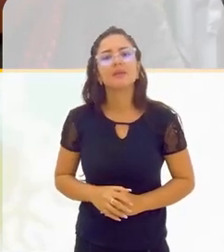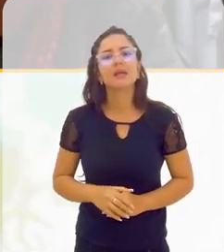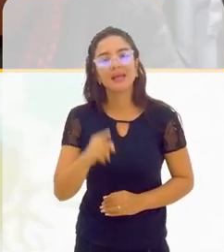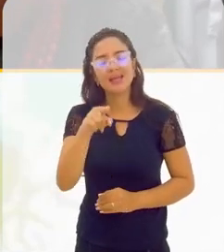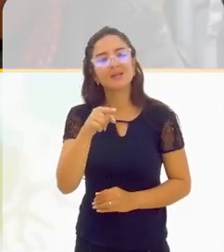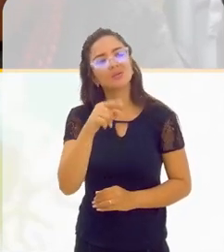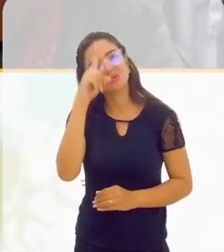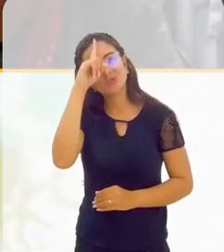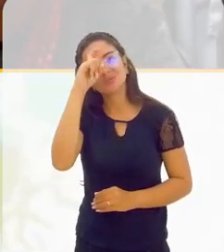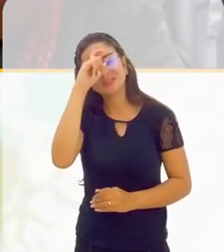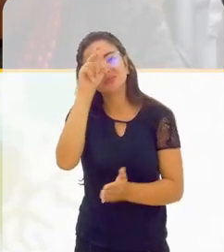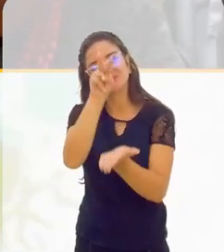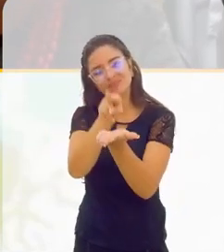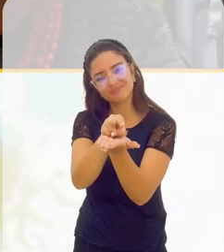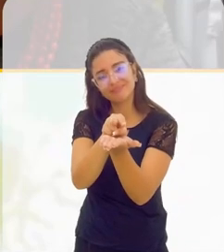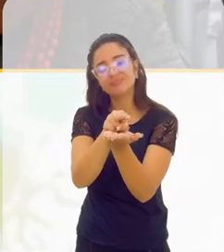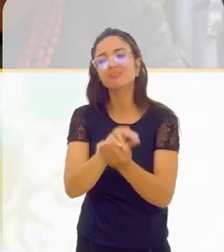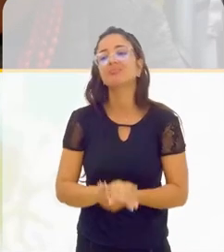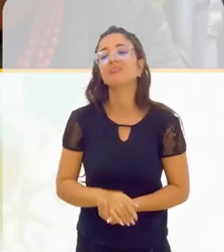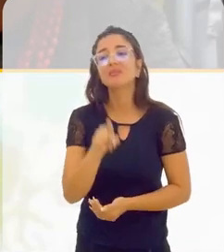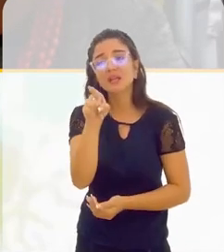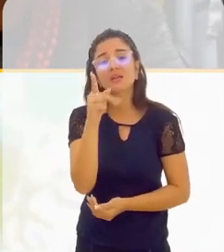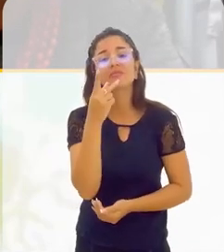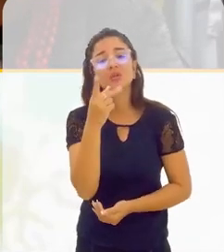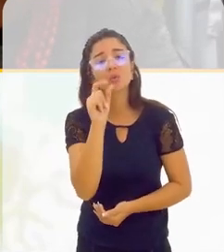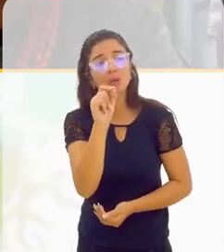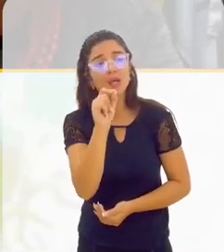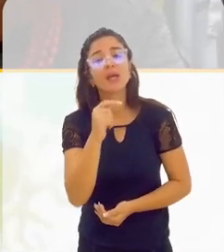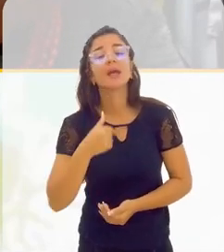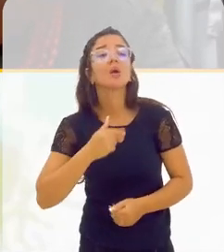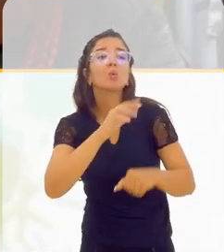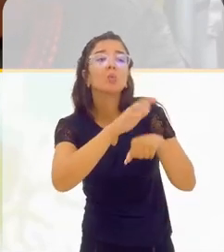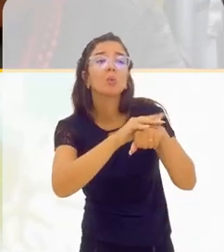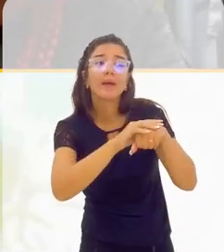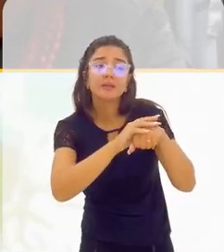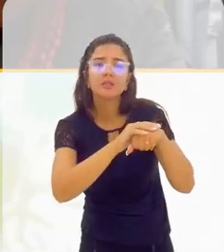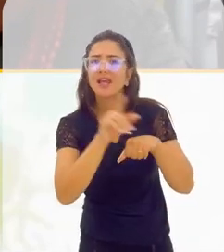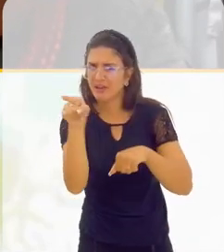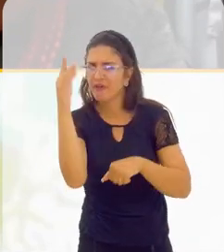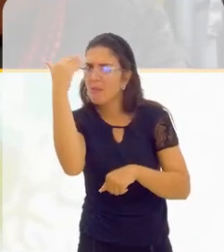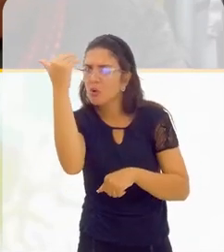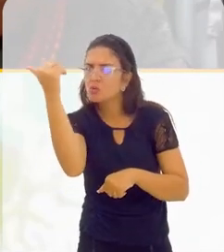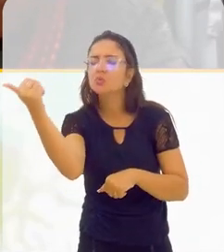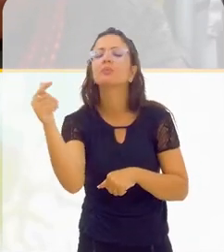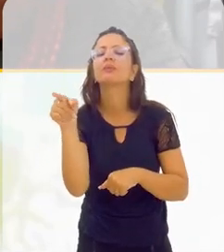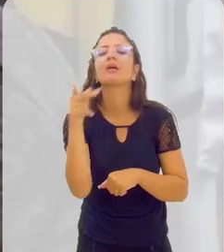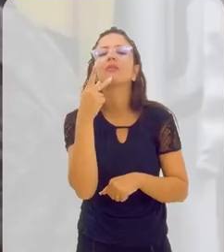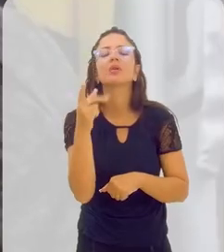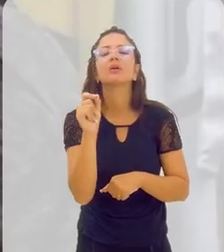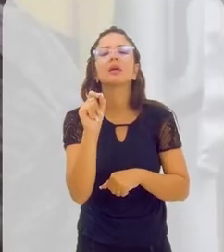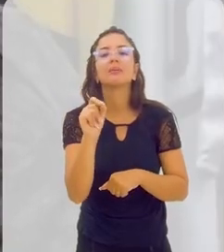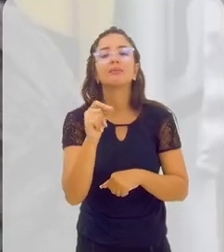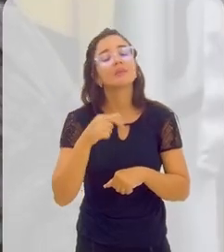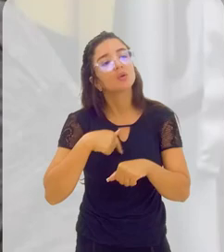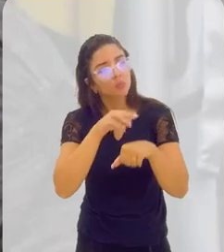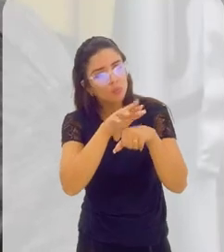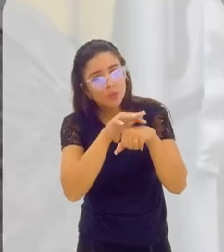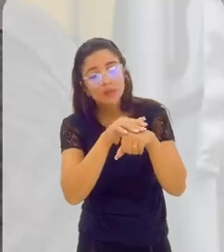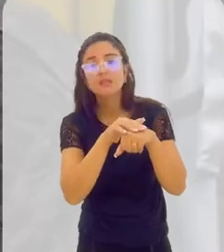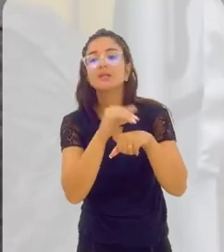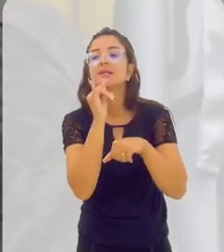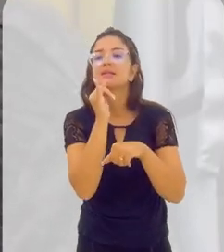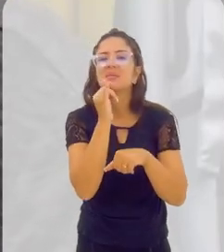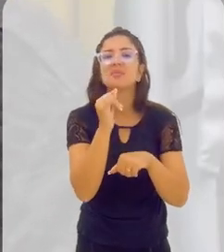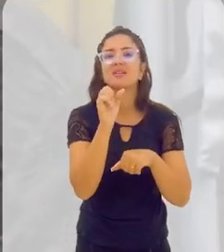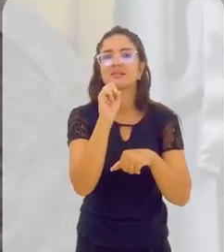está quem está no hospital ele disse assim olha eu vou falar agora com o doente eu tenho uma coisa para vocês quando o médico